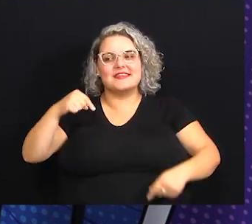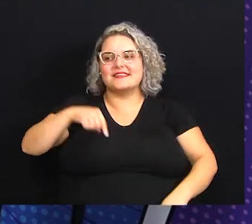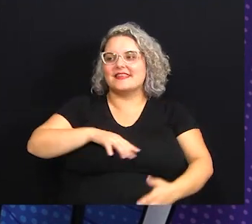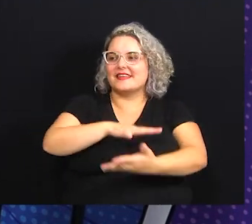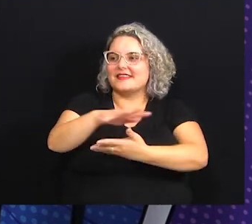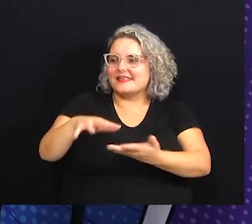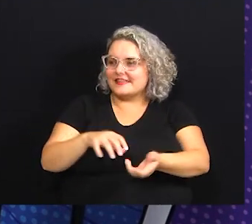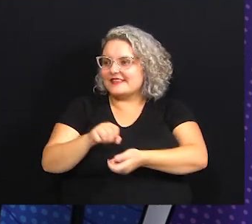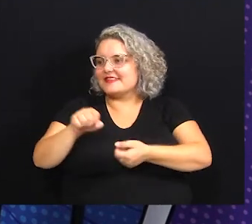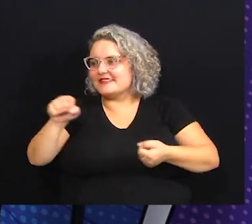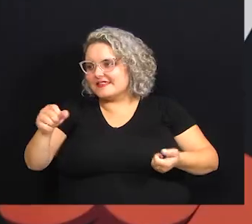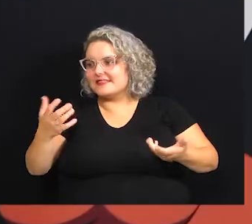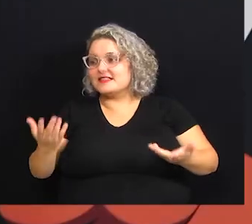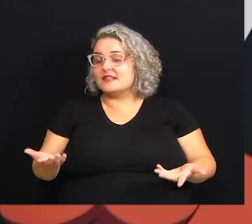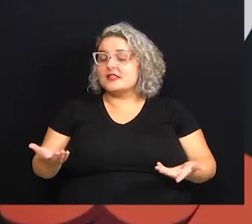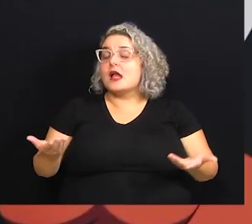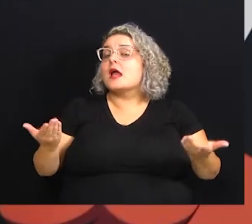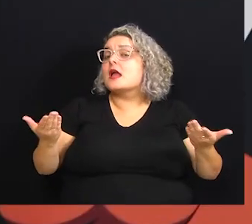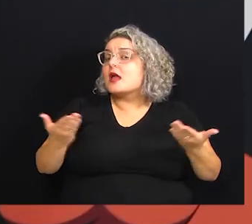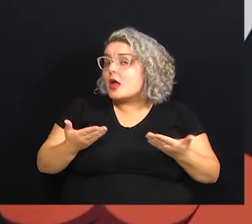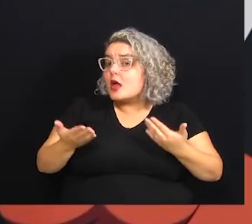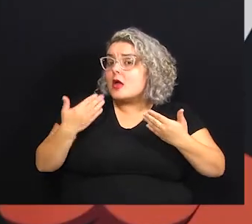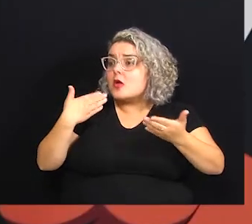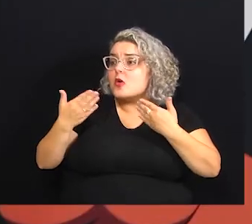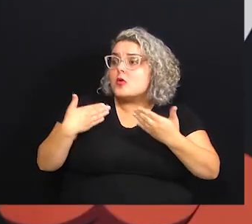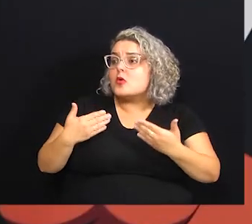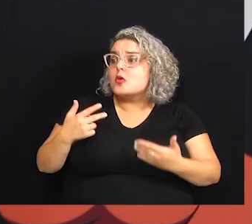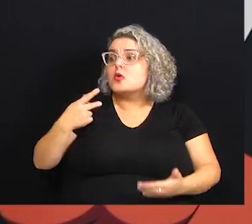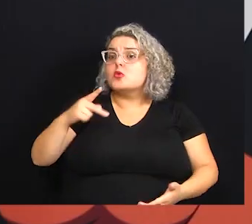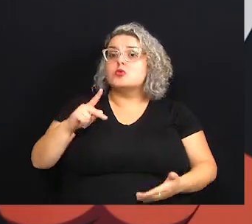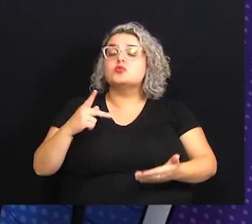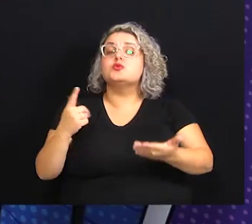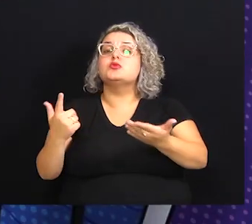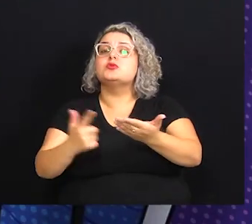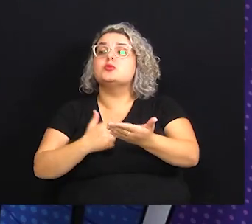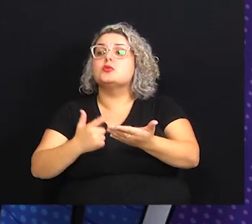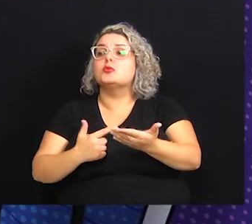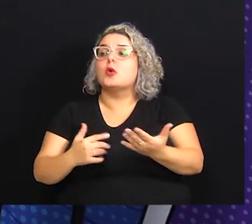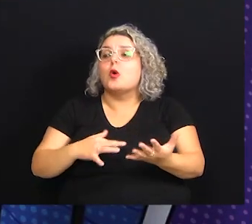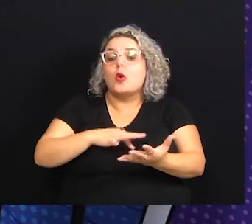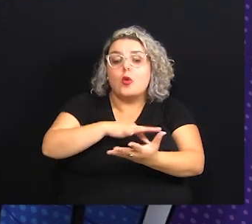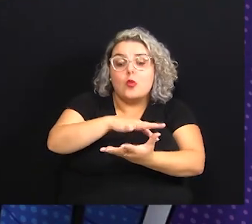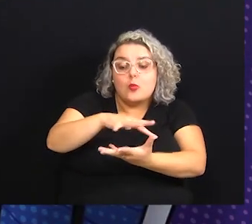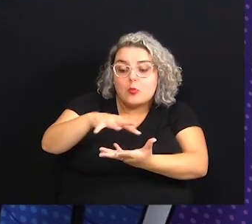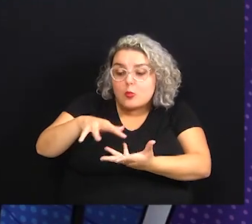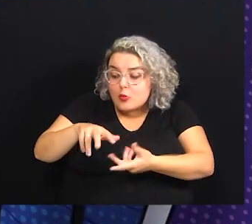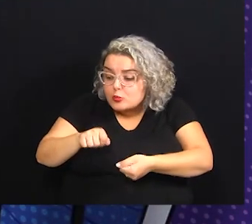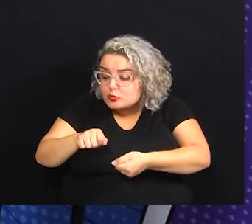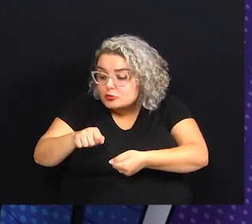ao Universo Épico e agora vamos falar sobre o seu livro, Um Mundo de Cores.